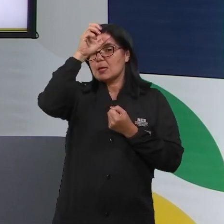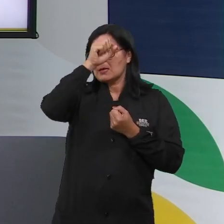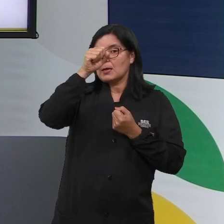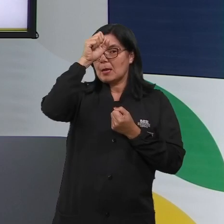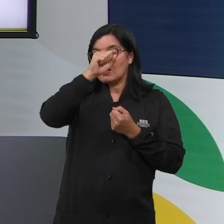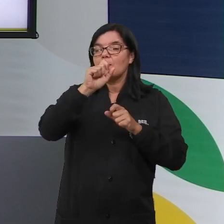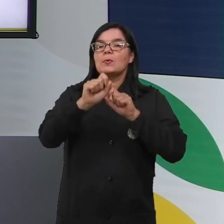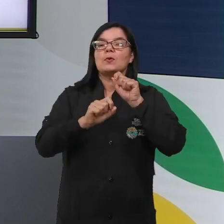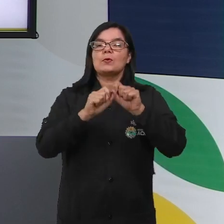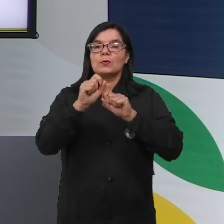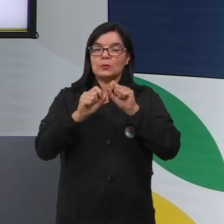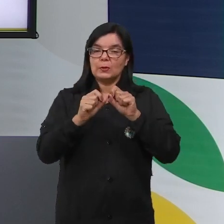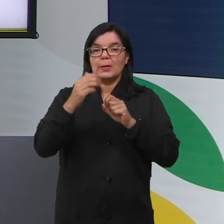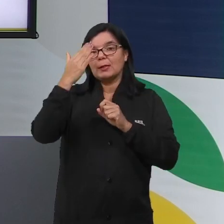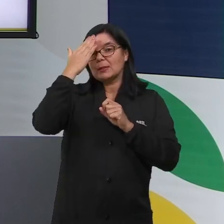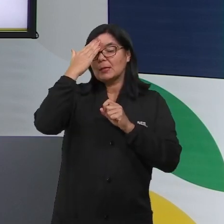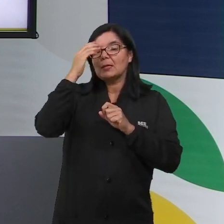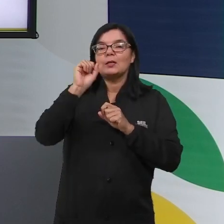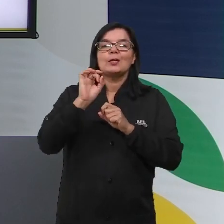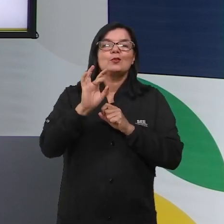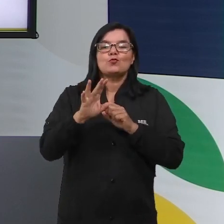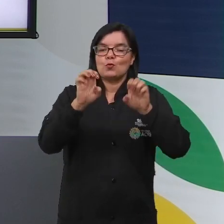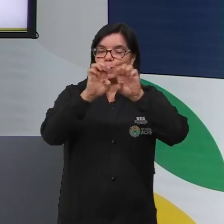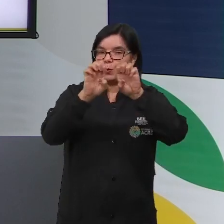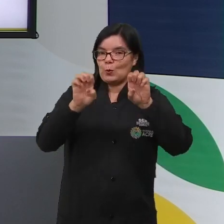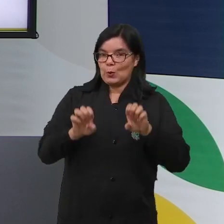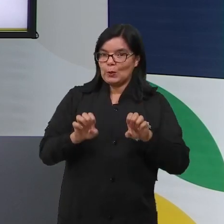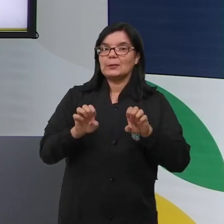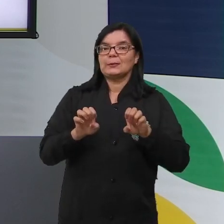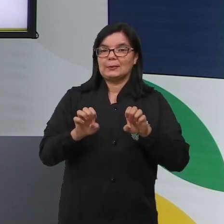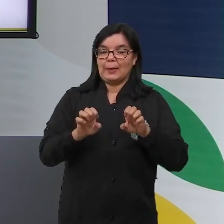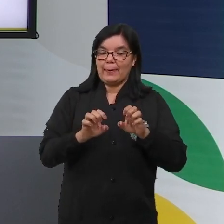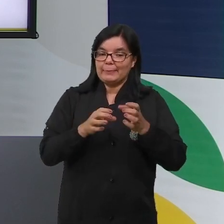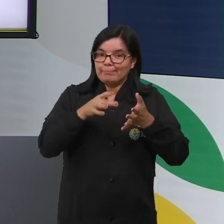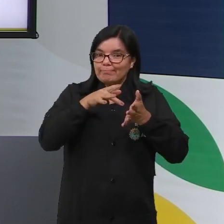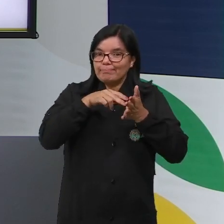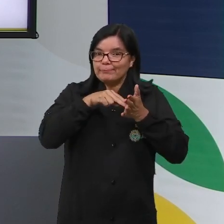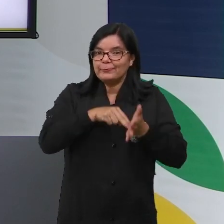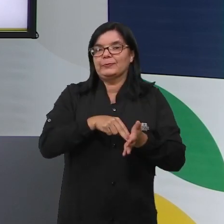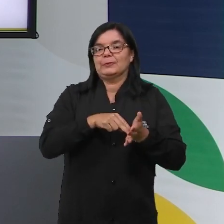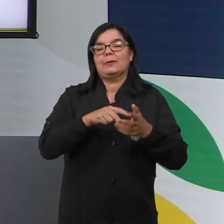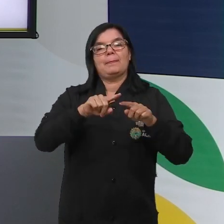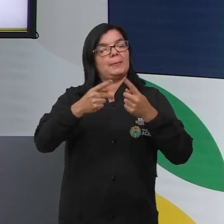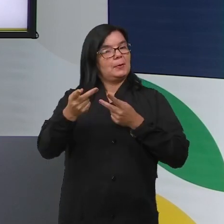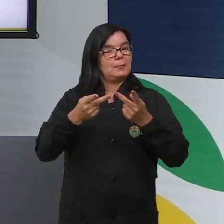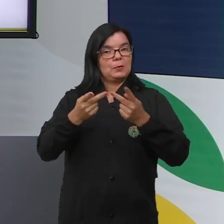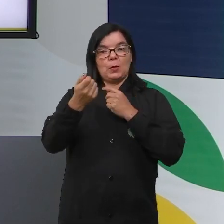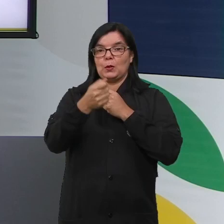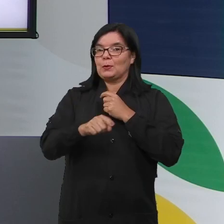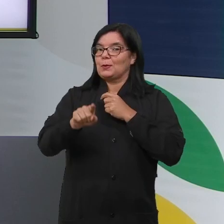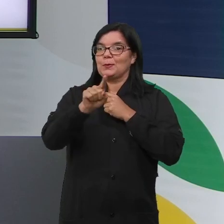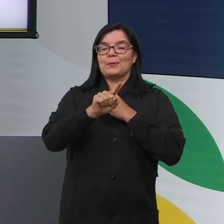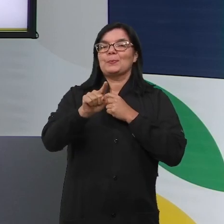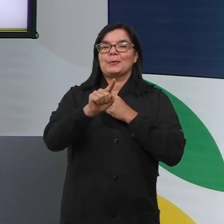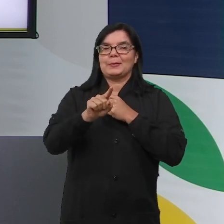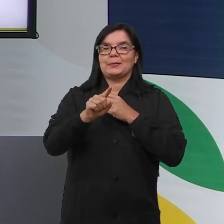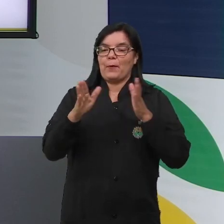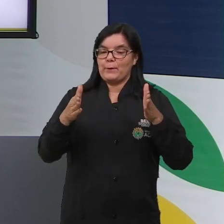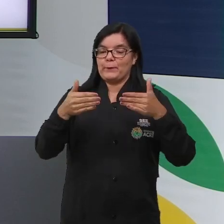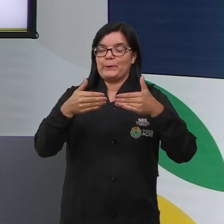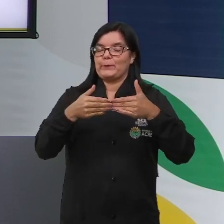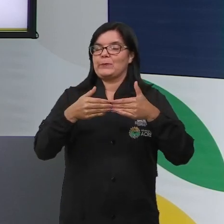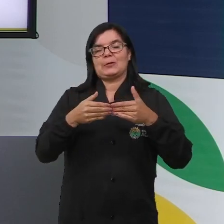a me adequar ali e entender que não é uma estrutura fixa em si, tá certo? Esse planejamento, ele não precisa ser